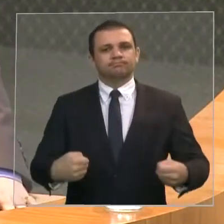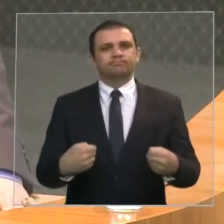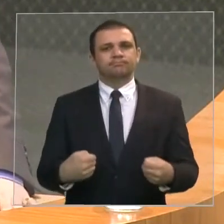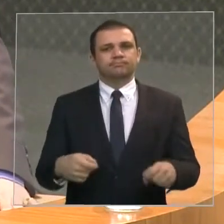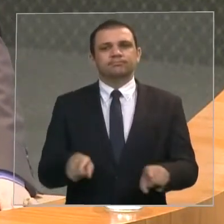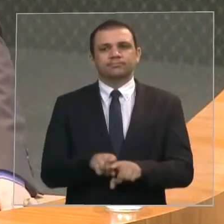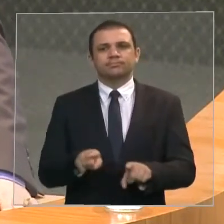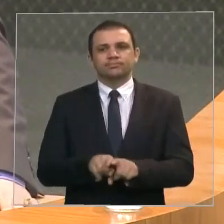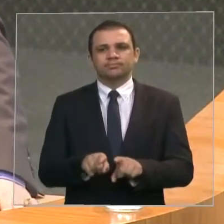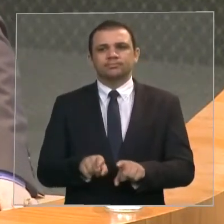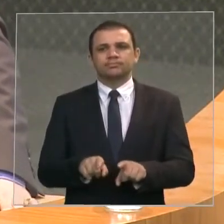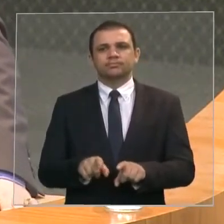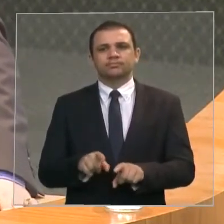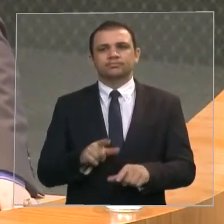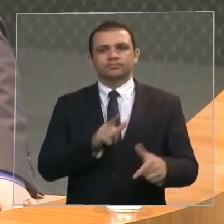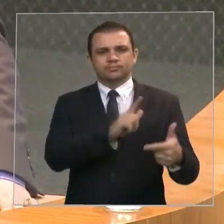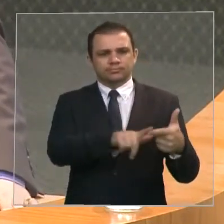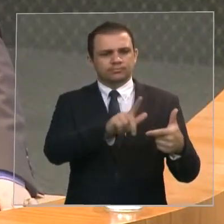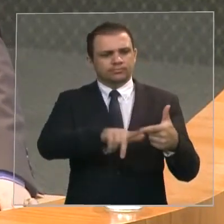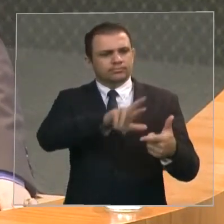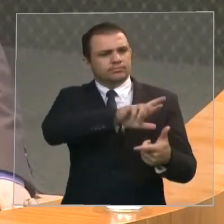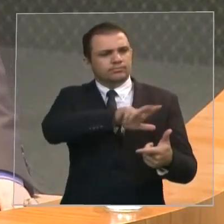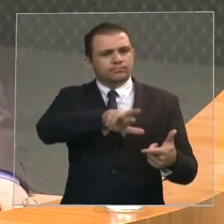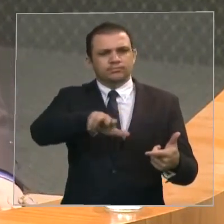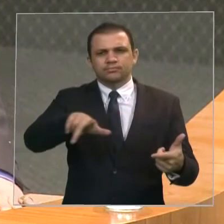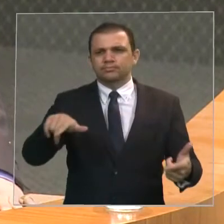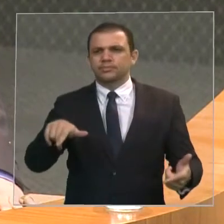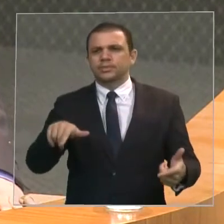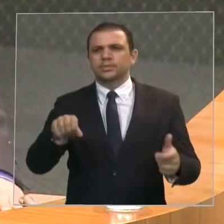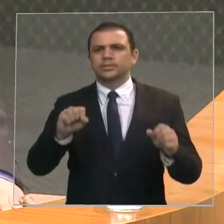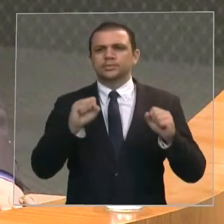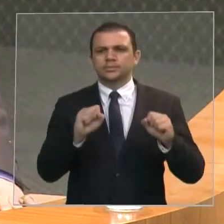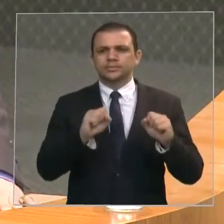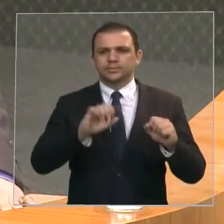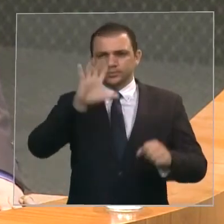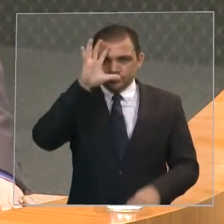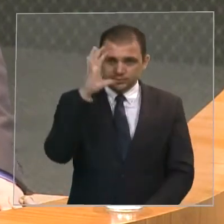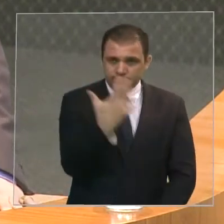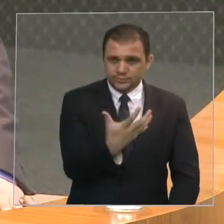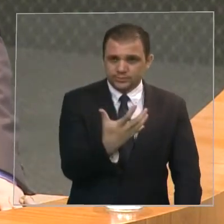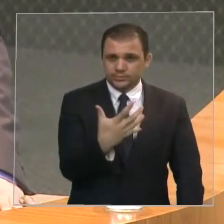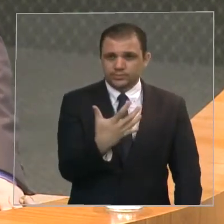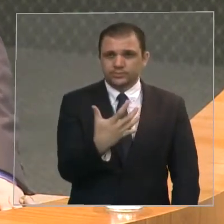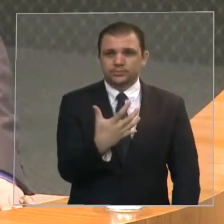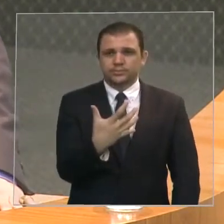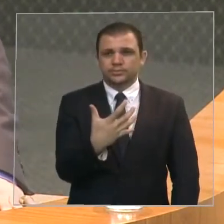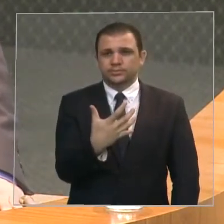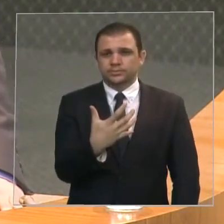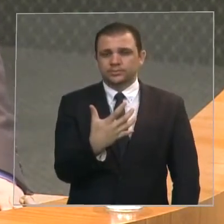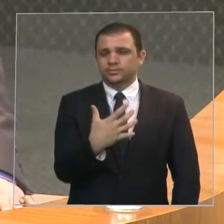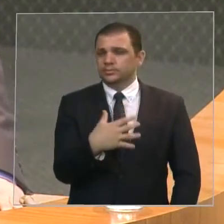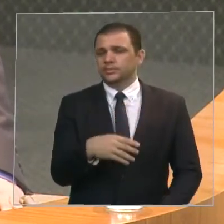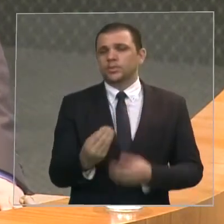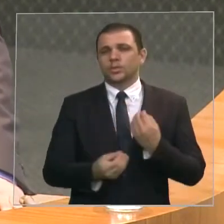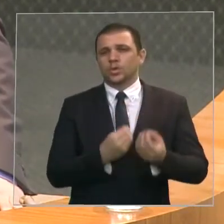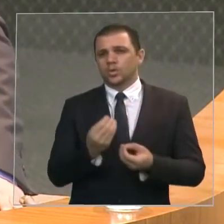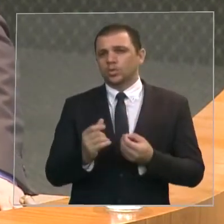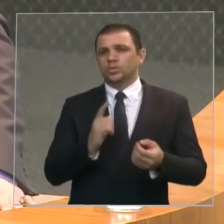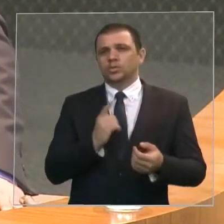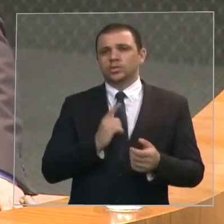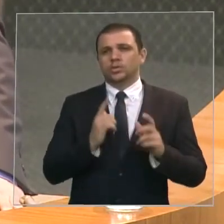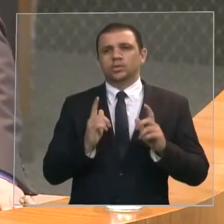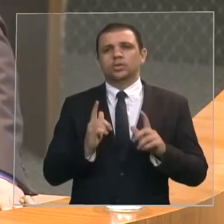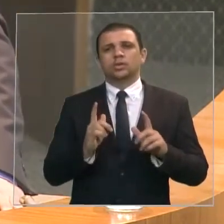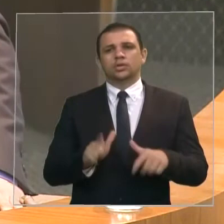em resolver as mais diversas situações problemáticas que realmente são nos apresentadas e através de iniciativas não